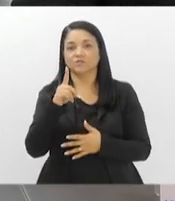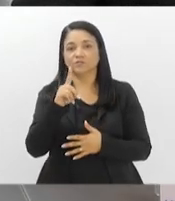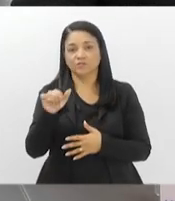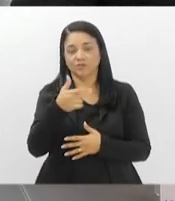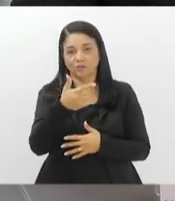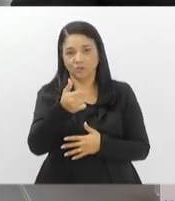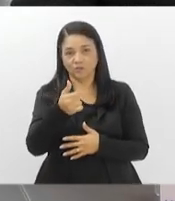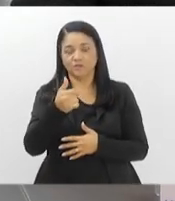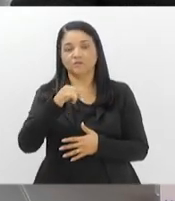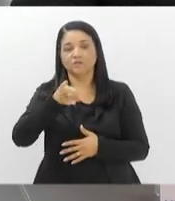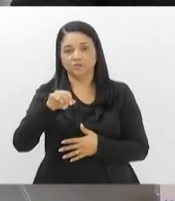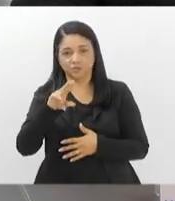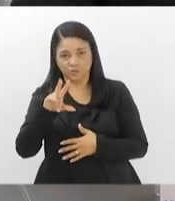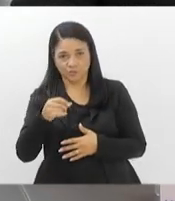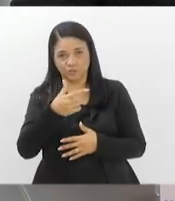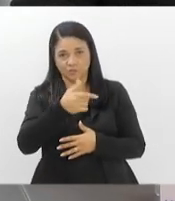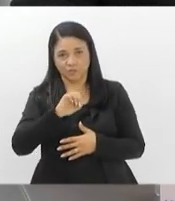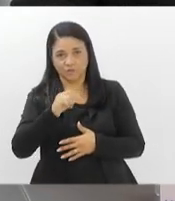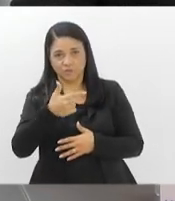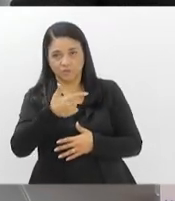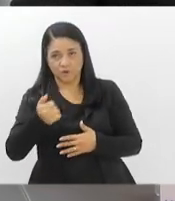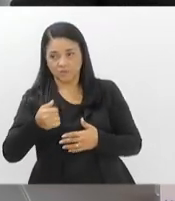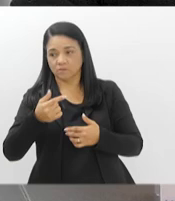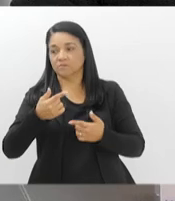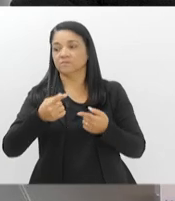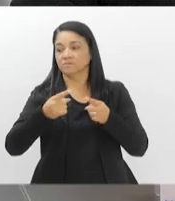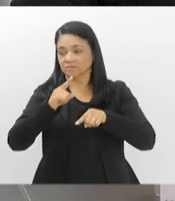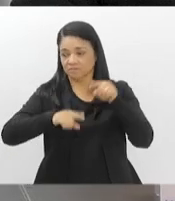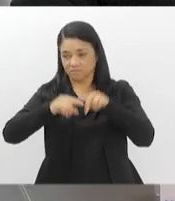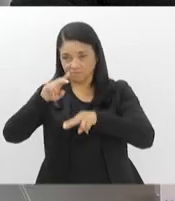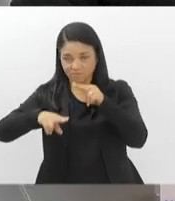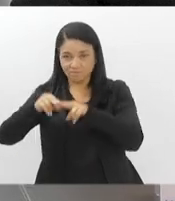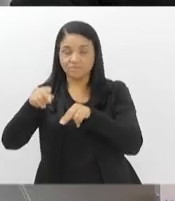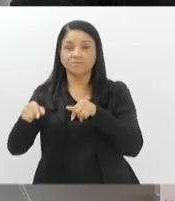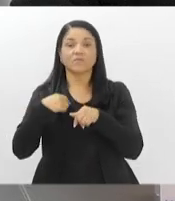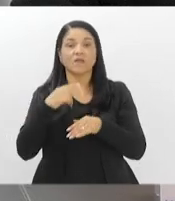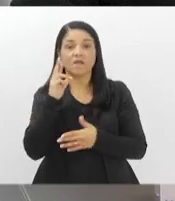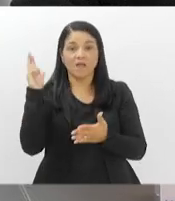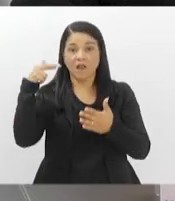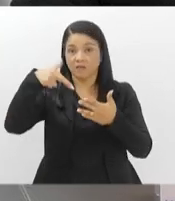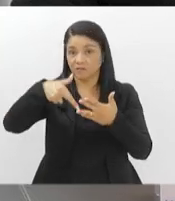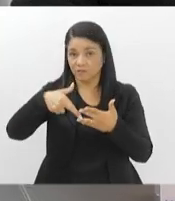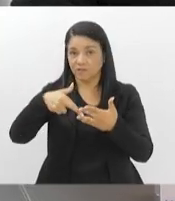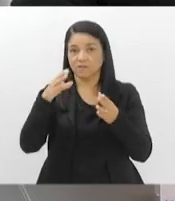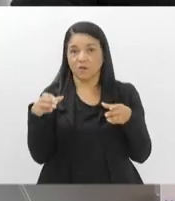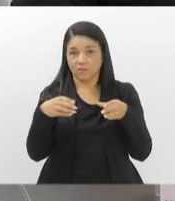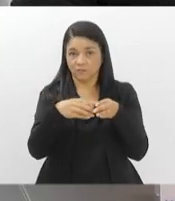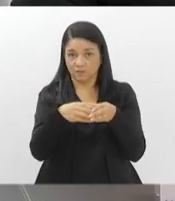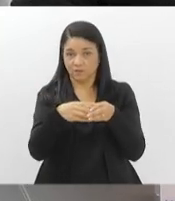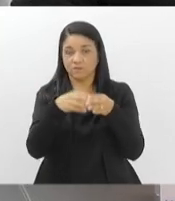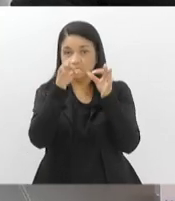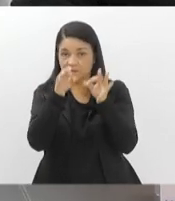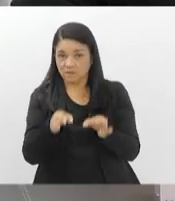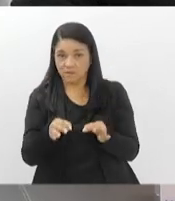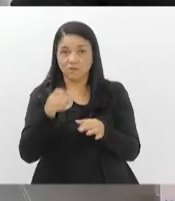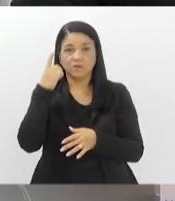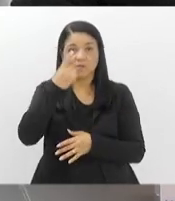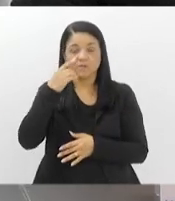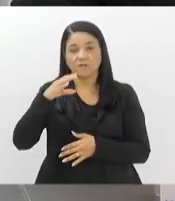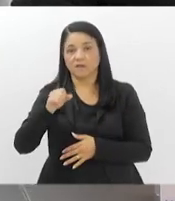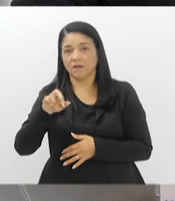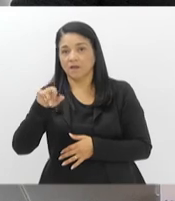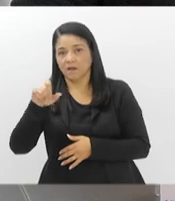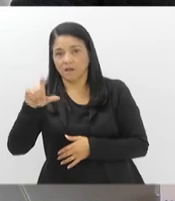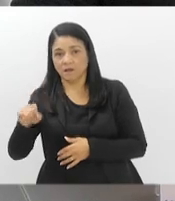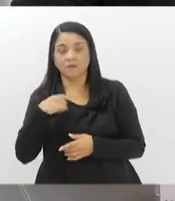oportunidade na forma regimental foi realizada eleição nominal para vice-presidência e relatoria desta comissão sendo certo que a senhora deputada Carla Machado e